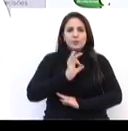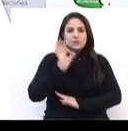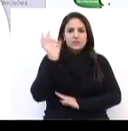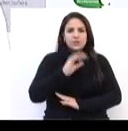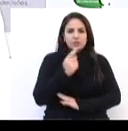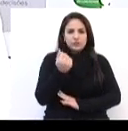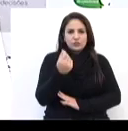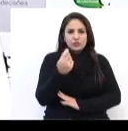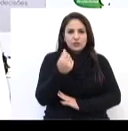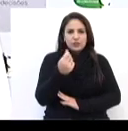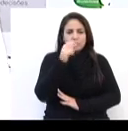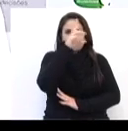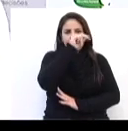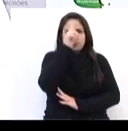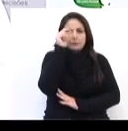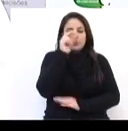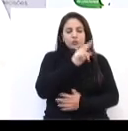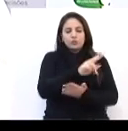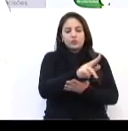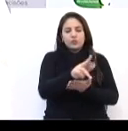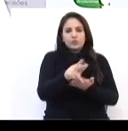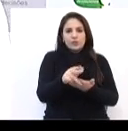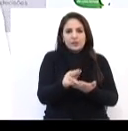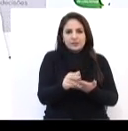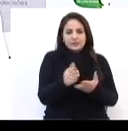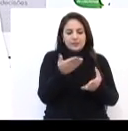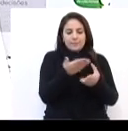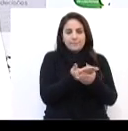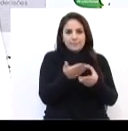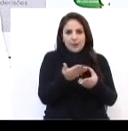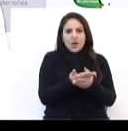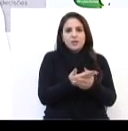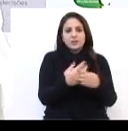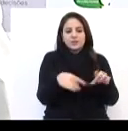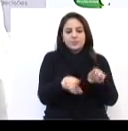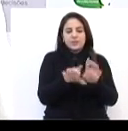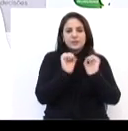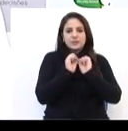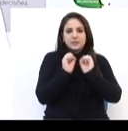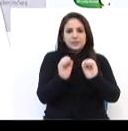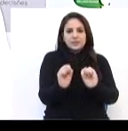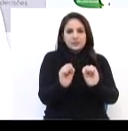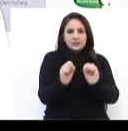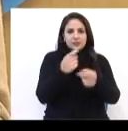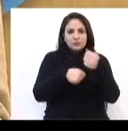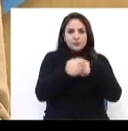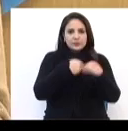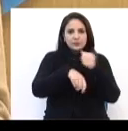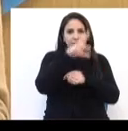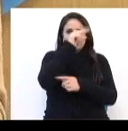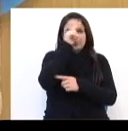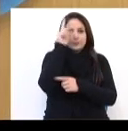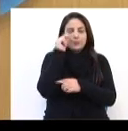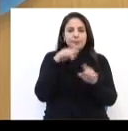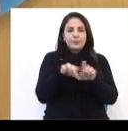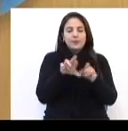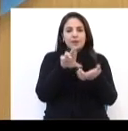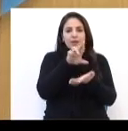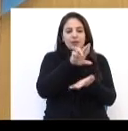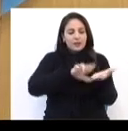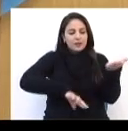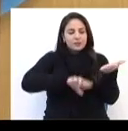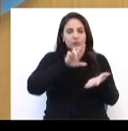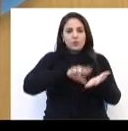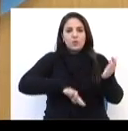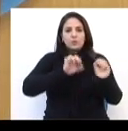dos recursos do orçamento municipal para as mais variadas pastas e secretarias da administração municipal. Relatório aponta